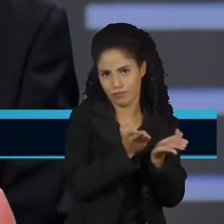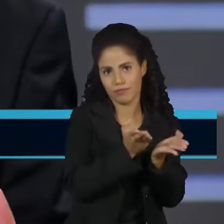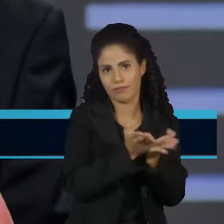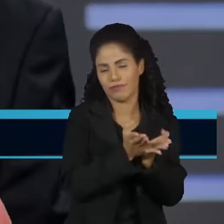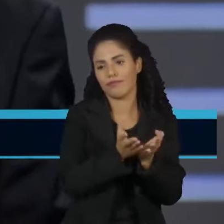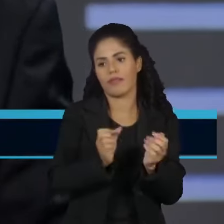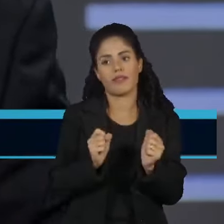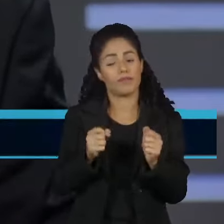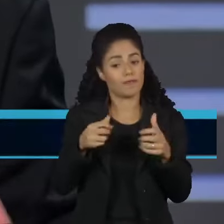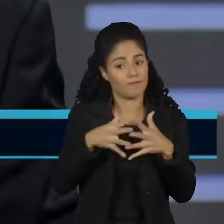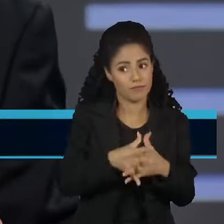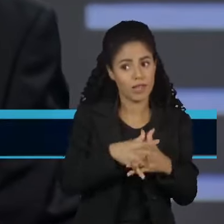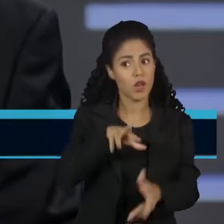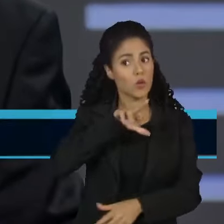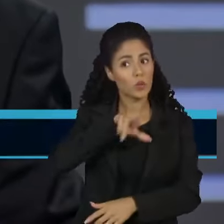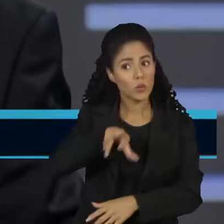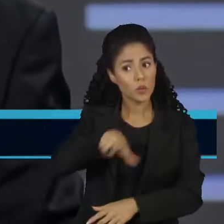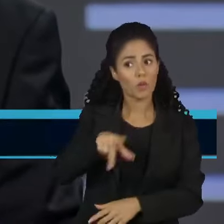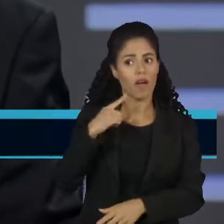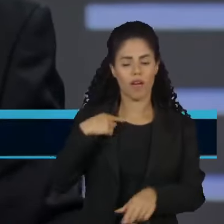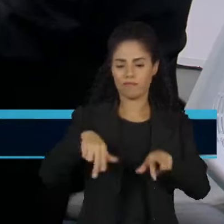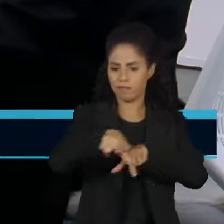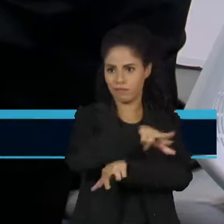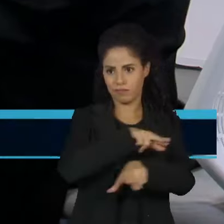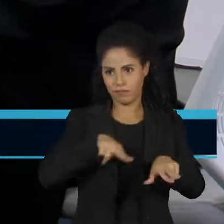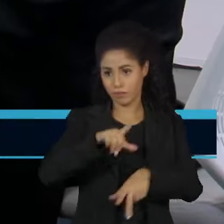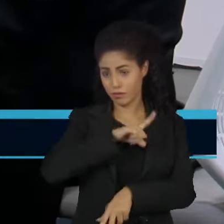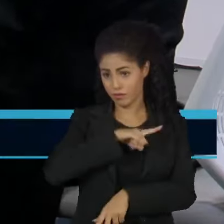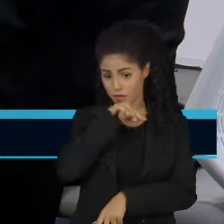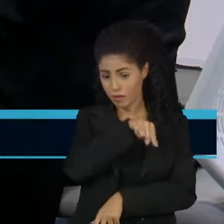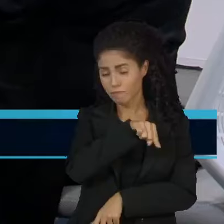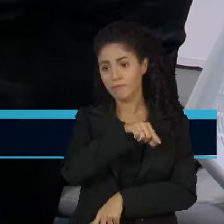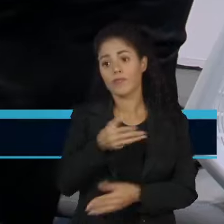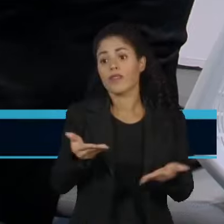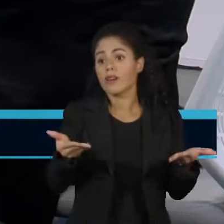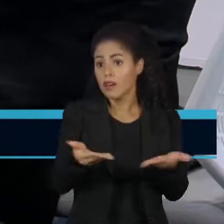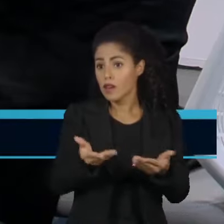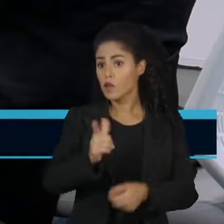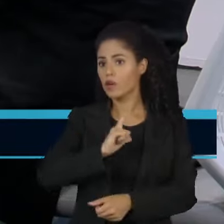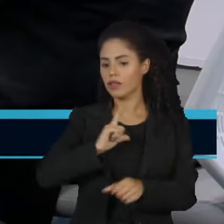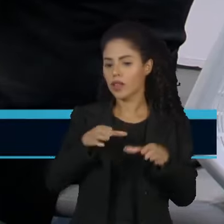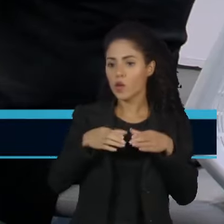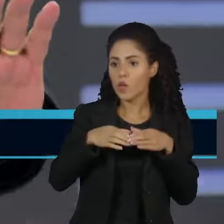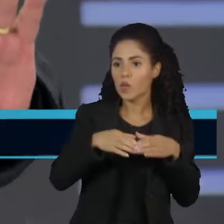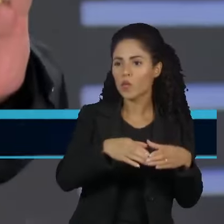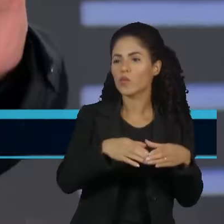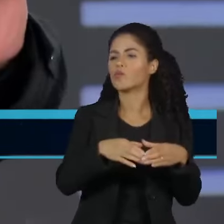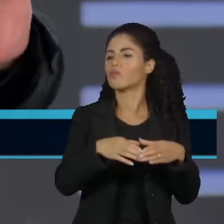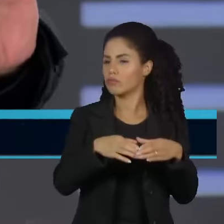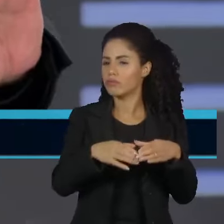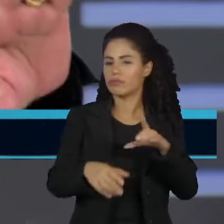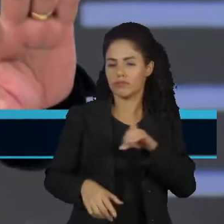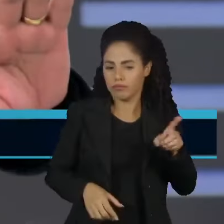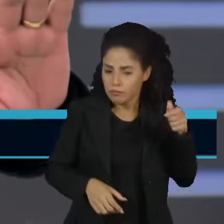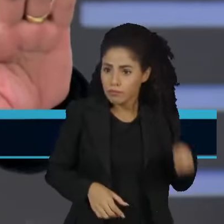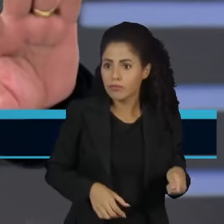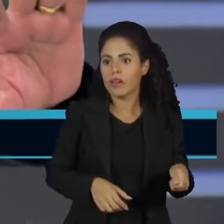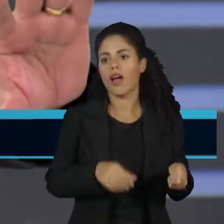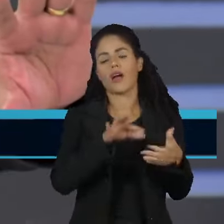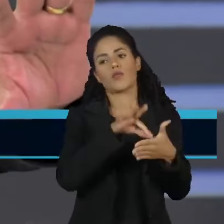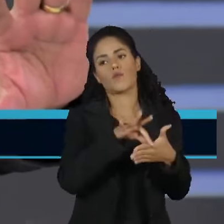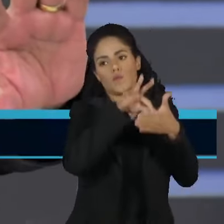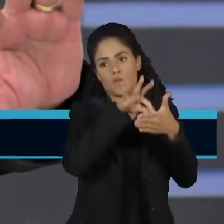extremamente complexa, extremamente múltipla, tá? Você tem agora um grupo de extrema-direita no